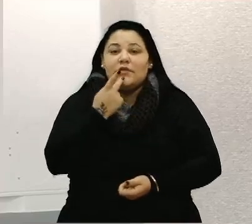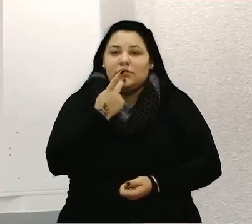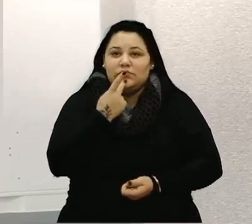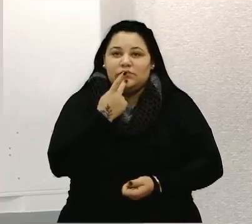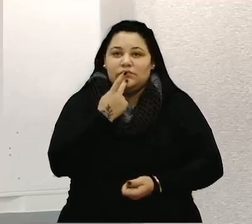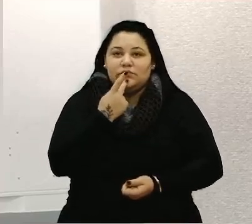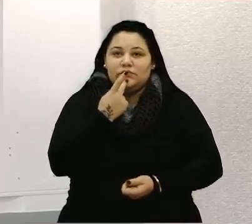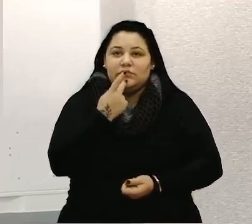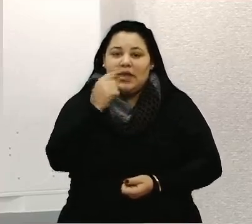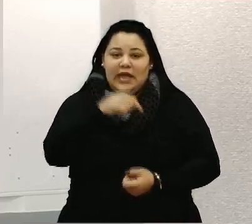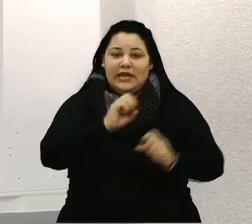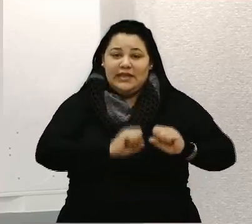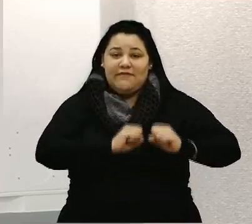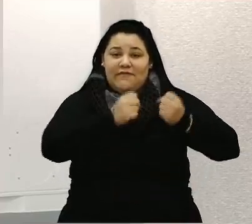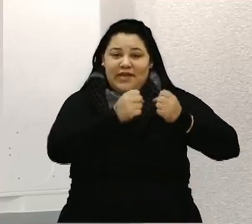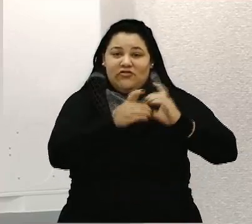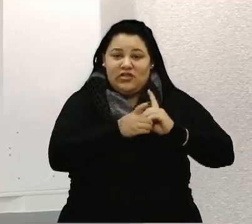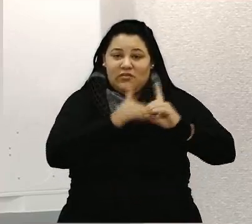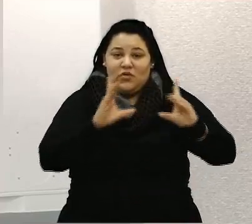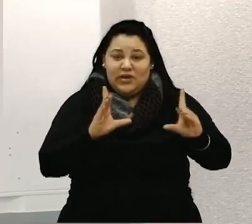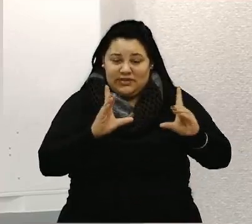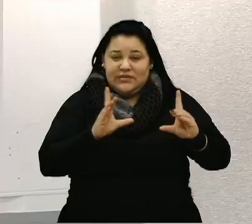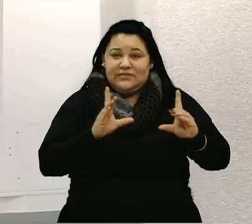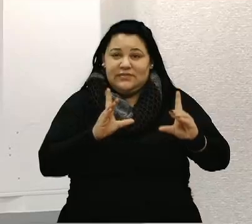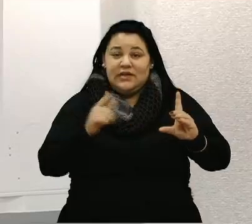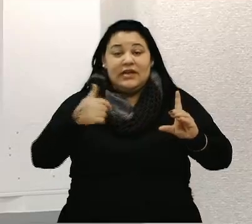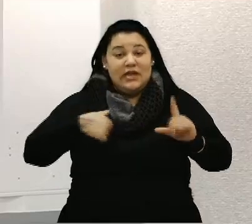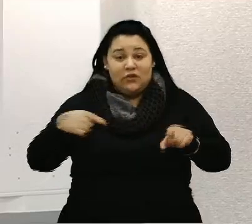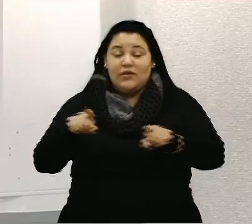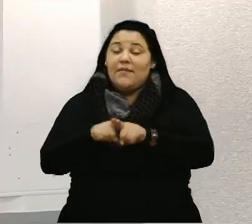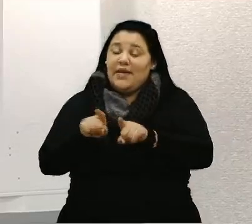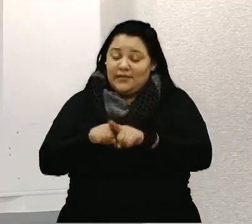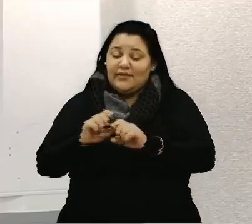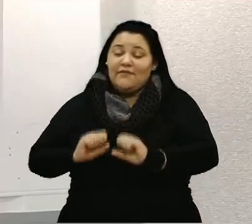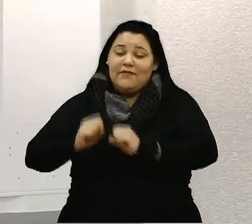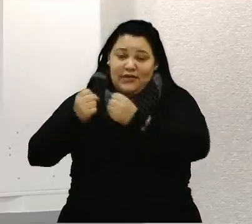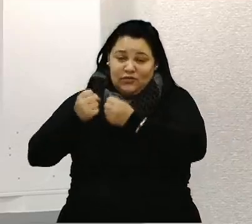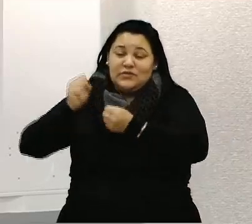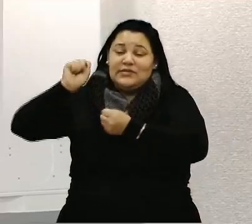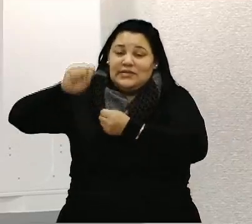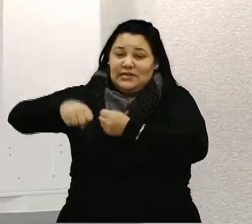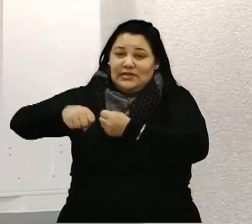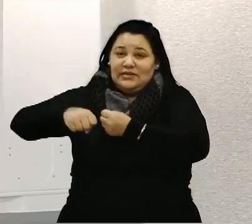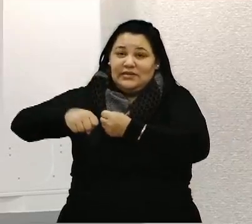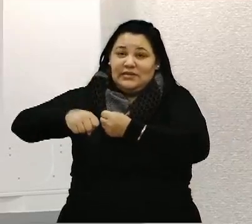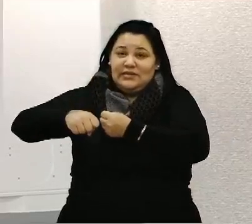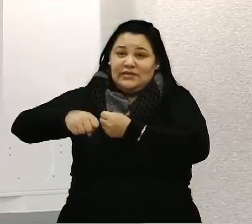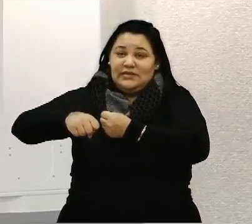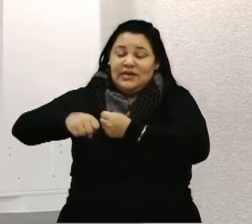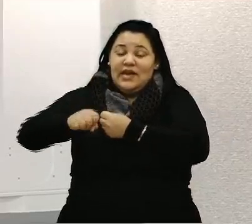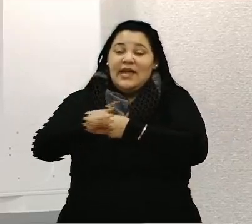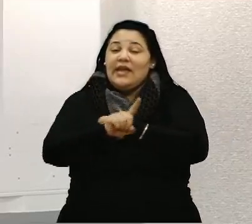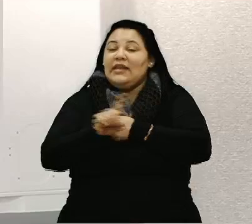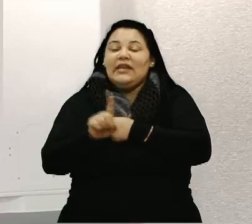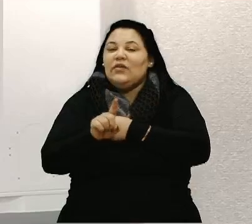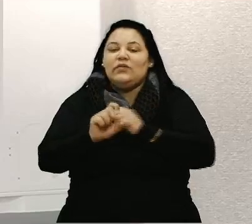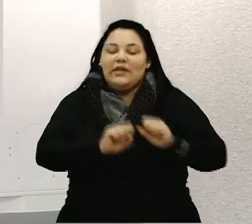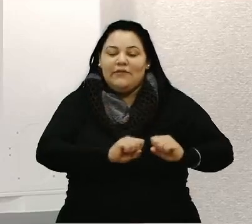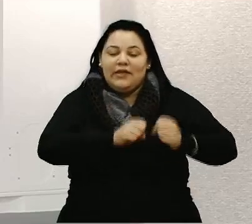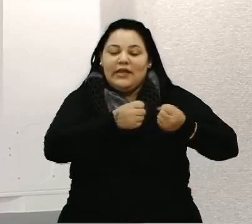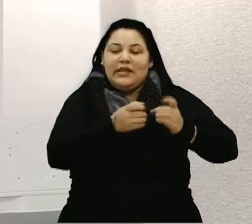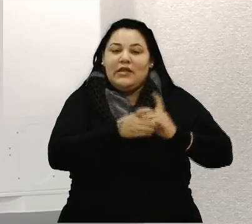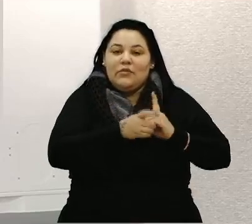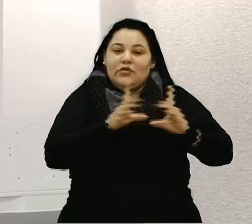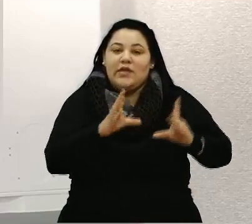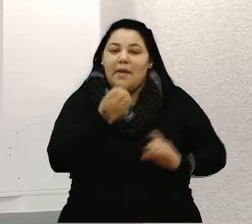ele defende a democracia, e eu também defendo, e não quando quer defender a democracia quando que ela é boa